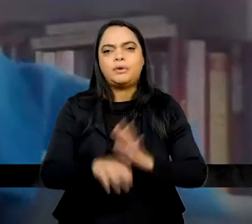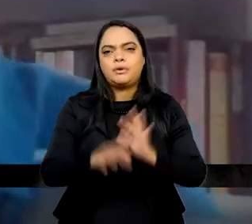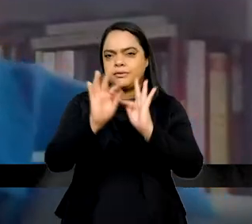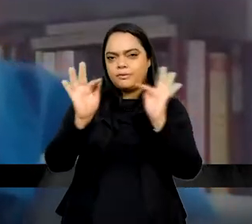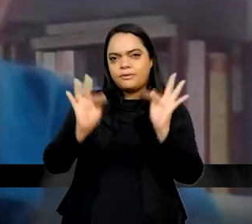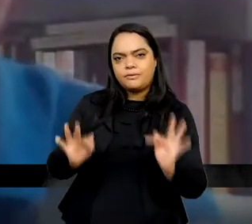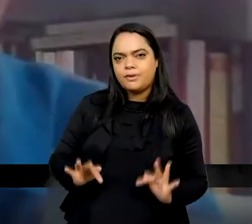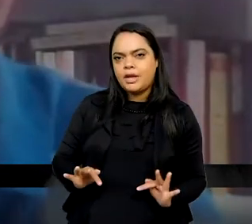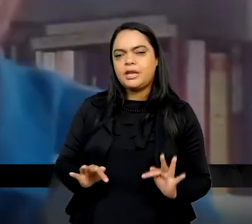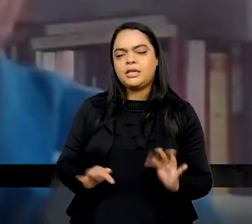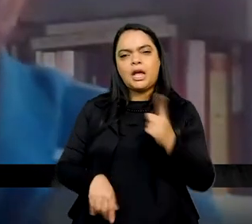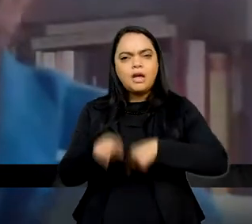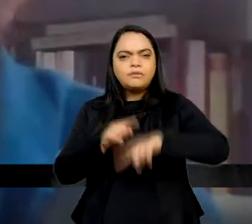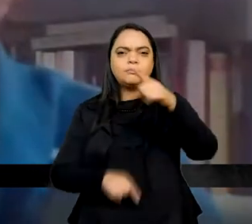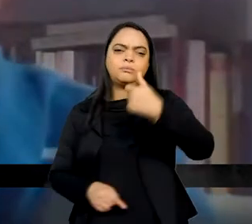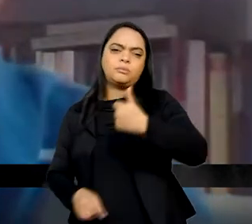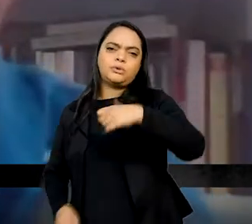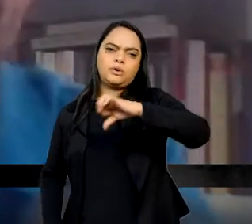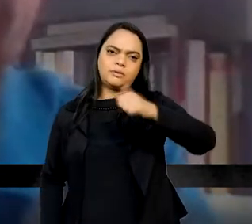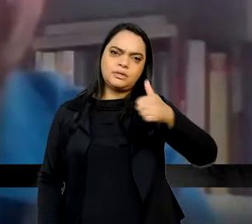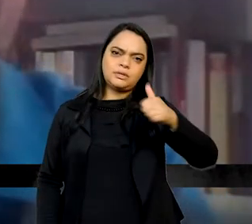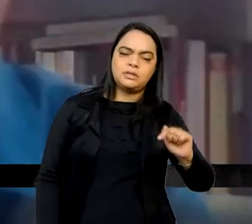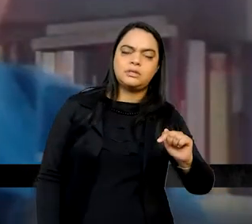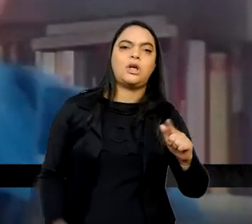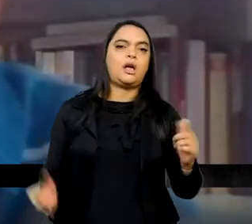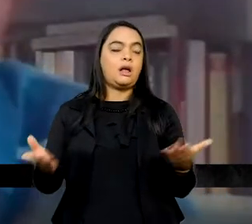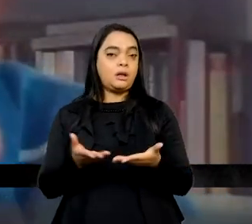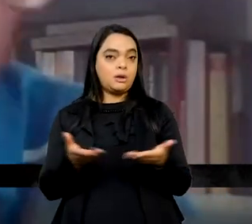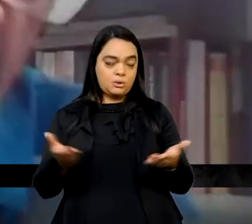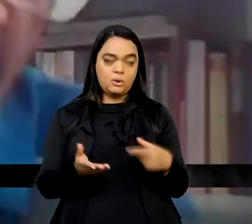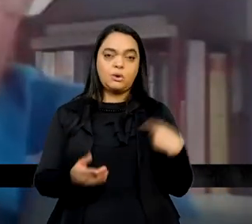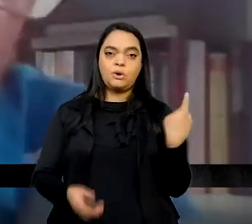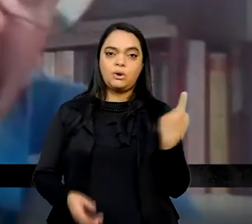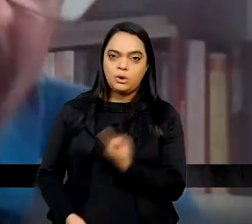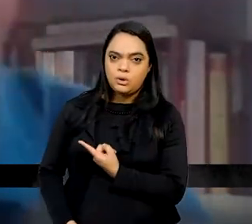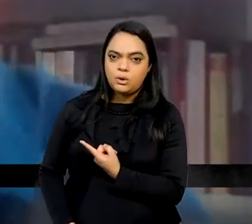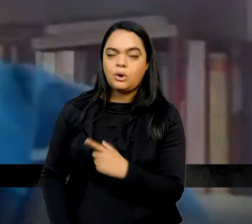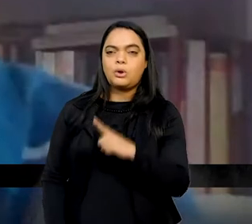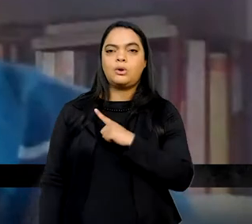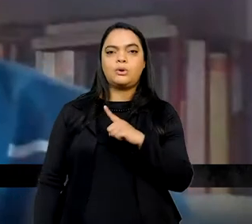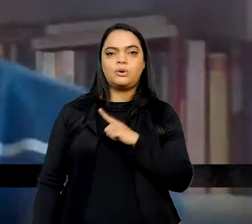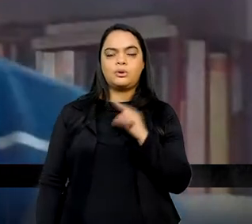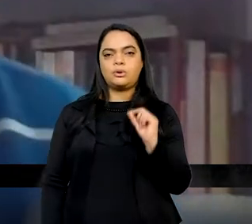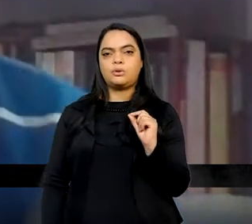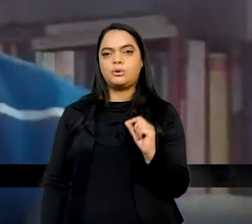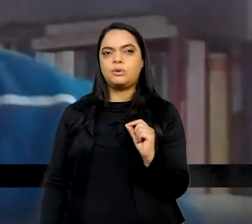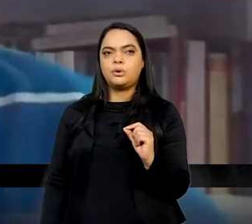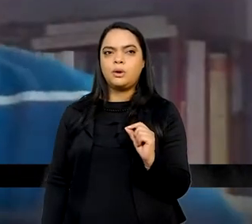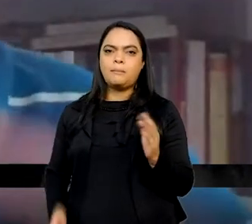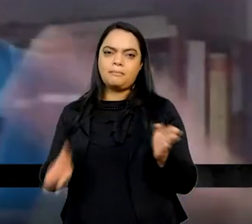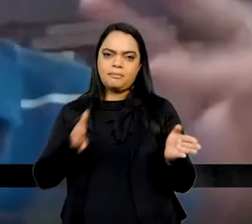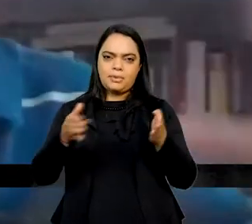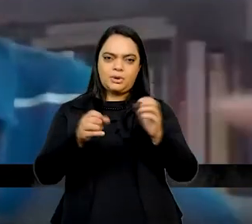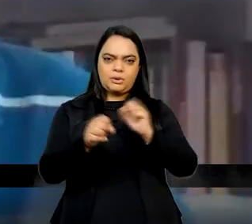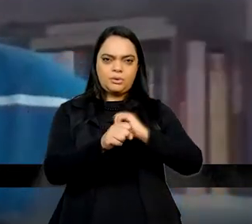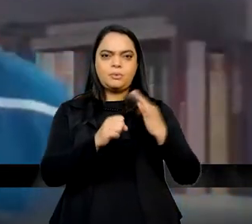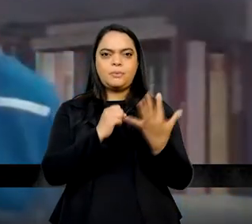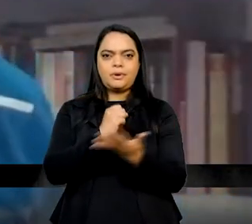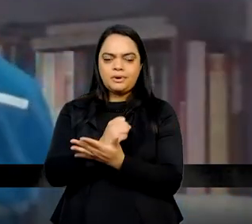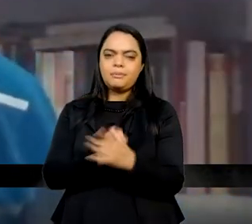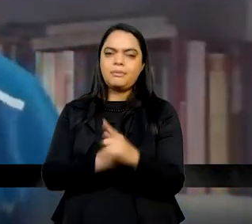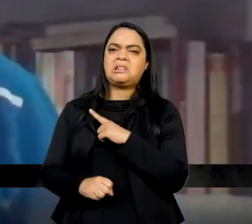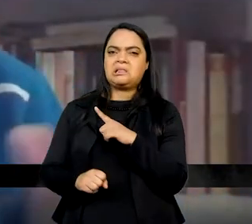Revolução de 1917. Agora mesmo, nós estamos, infelizmente, com a pandemia, tolheu